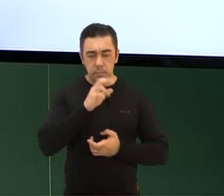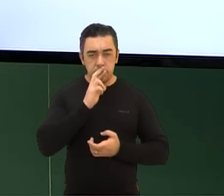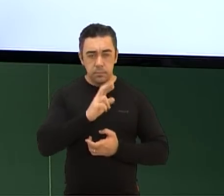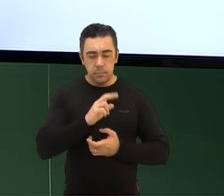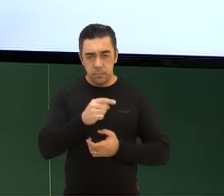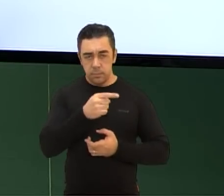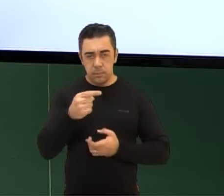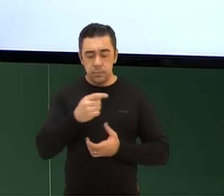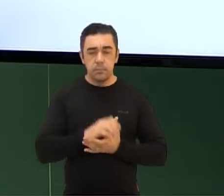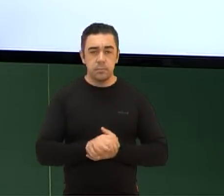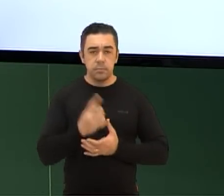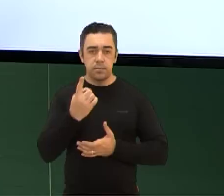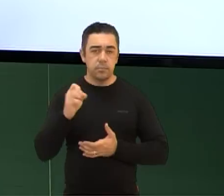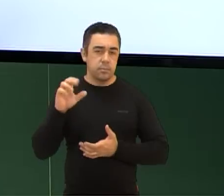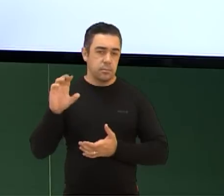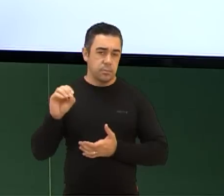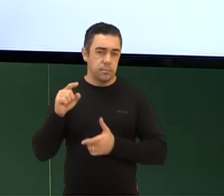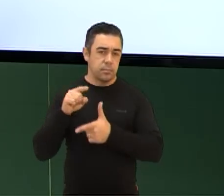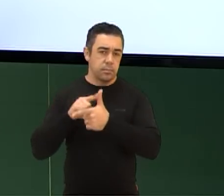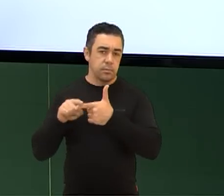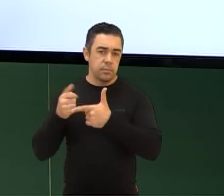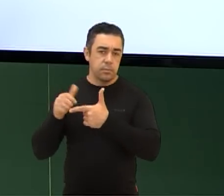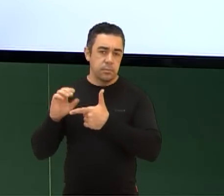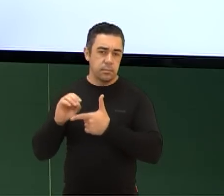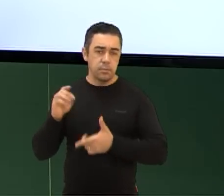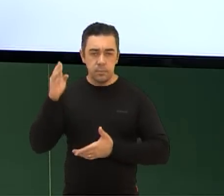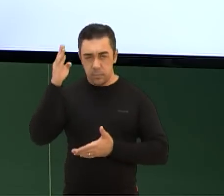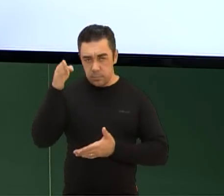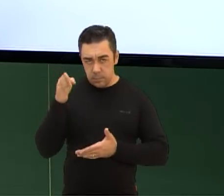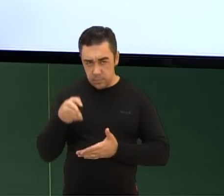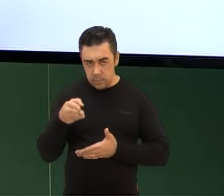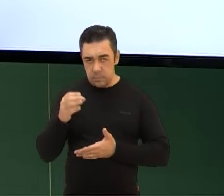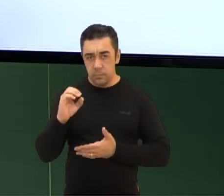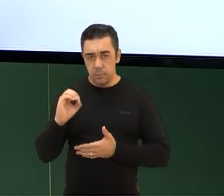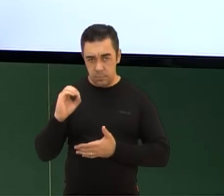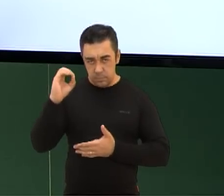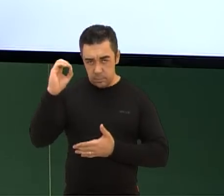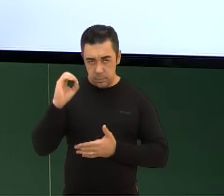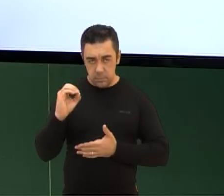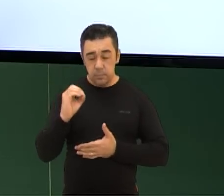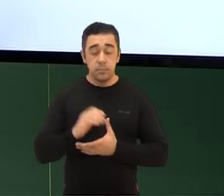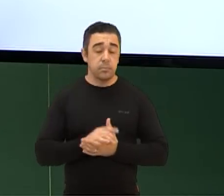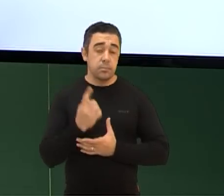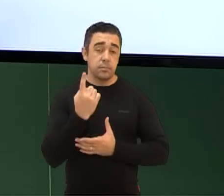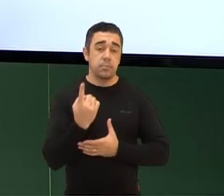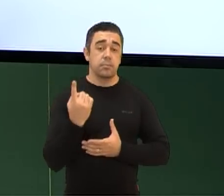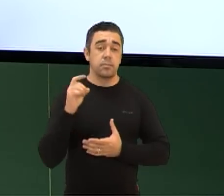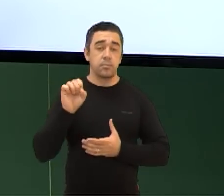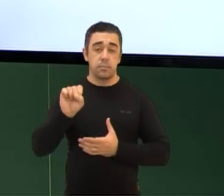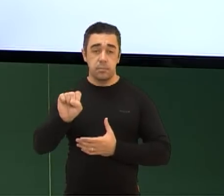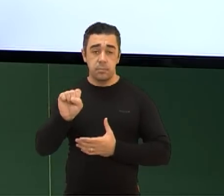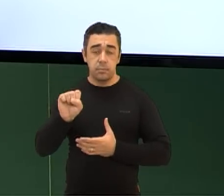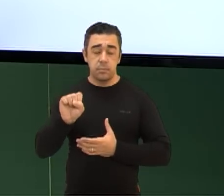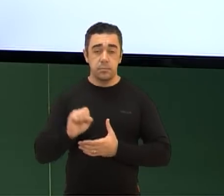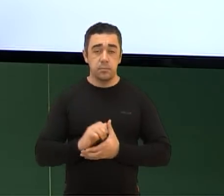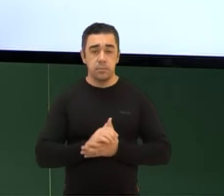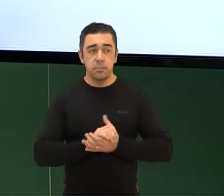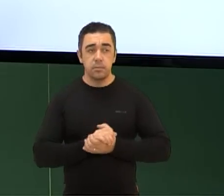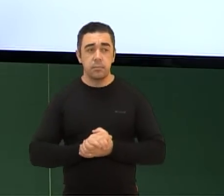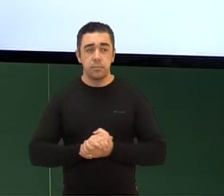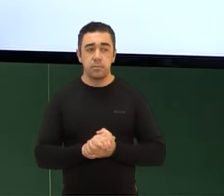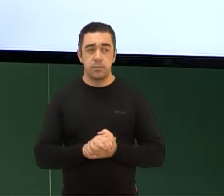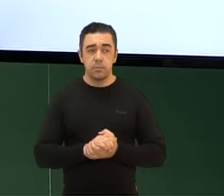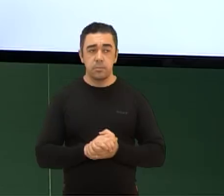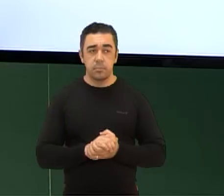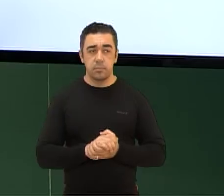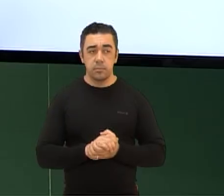E 180 divididos por 10. Podemos cortar esses dois zeros, né? 18 divididos por 1 resultou em